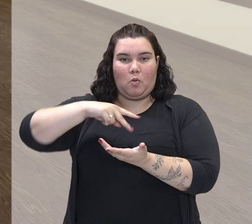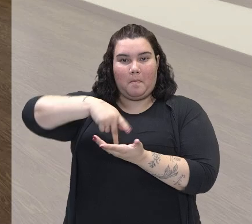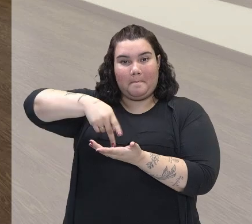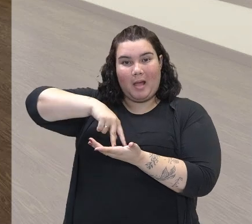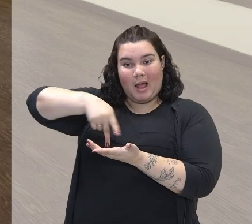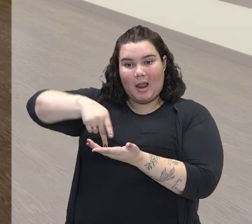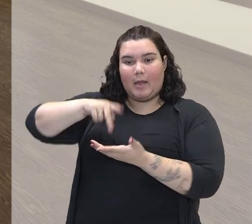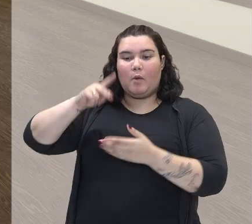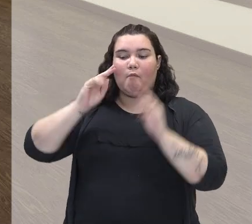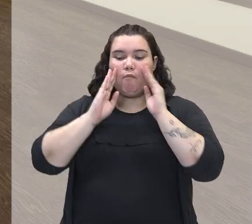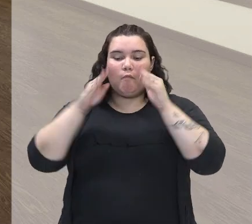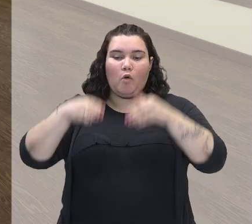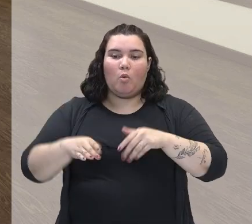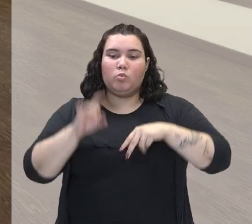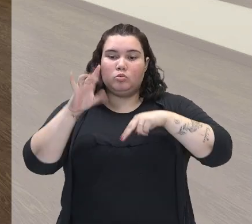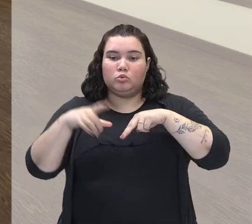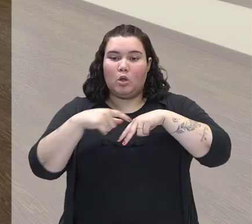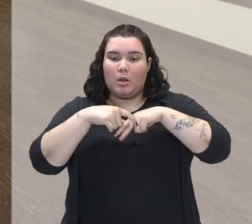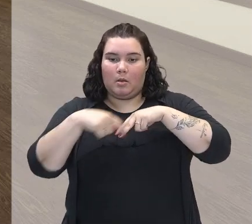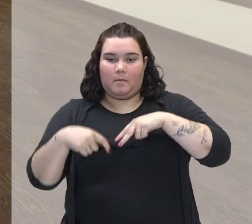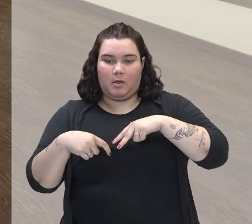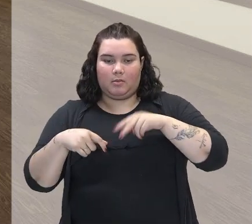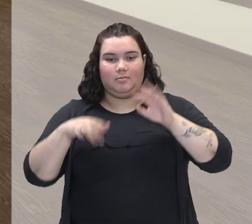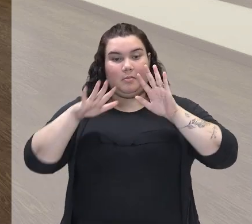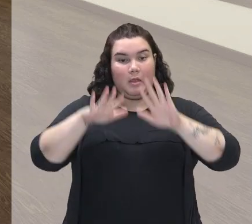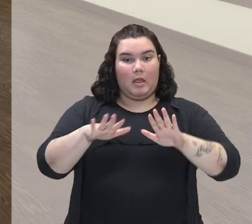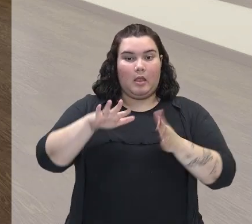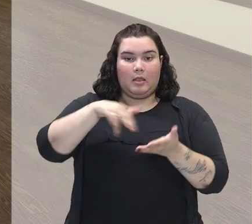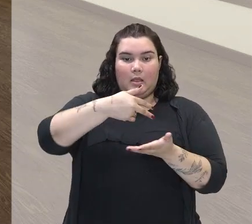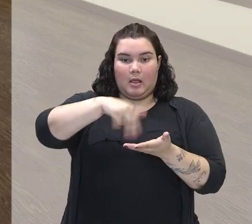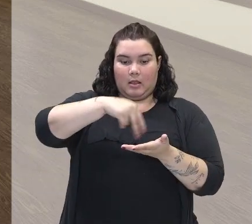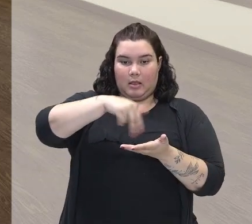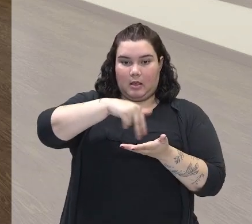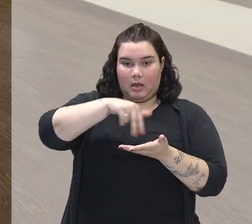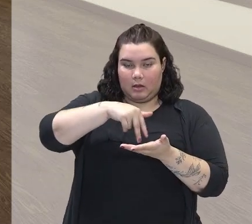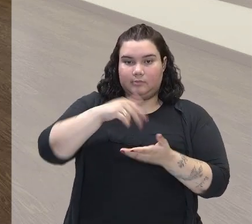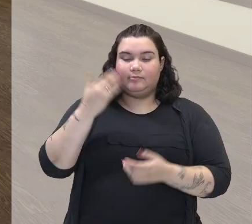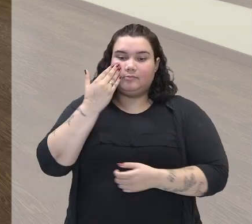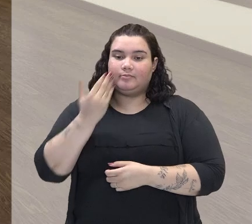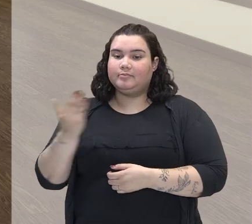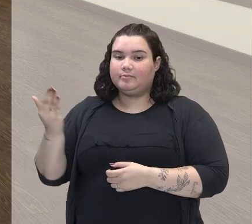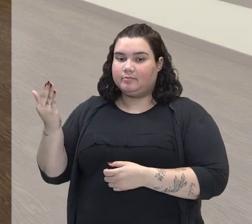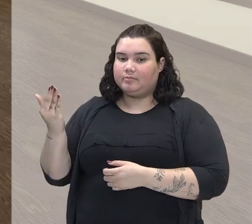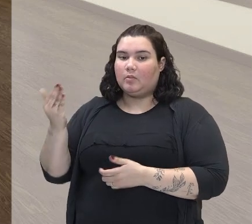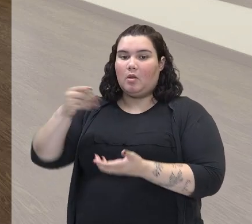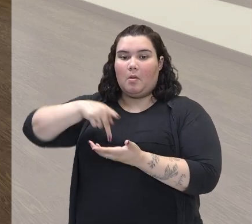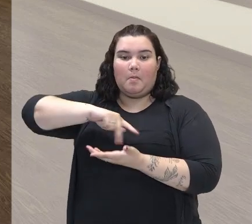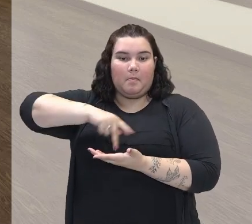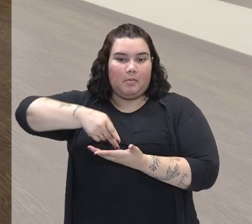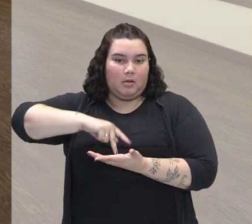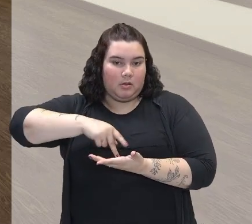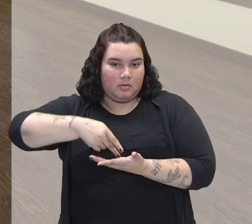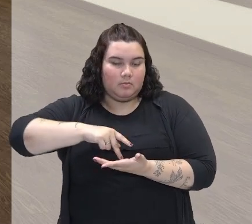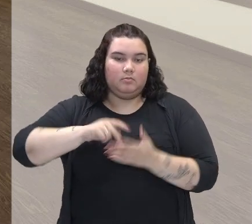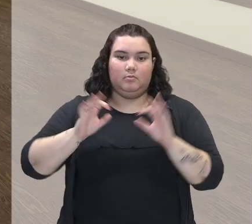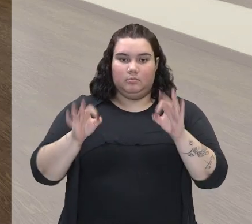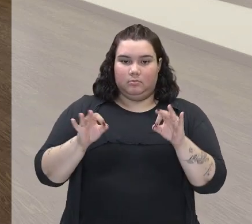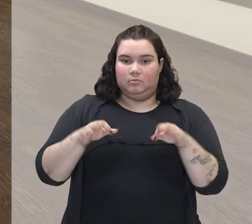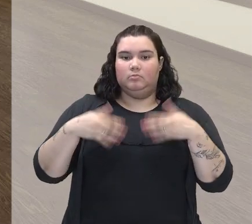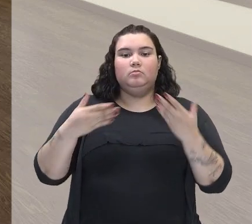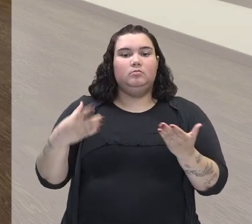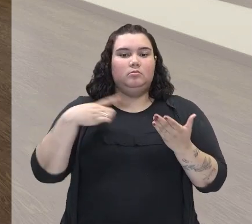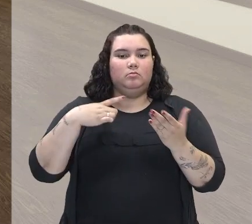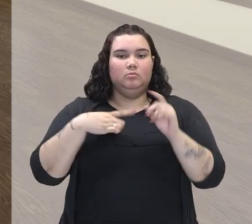tronco e para o plexo solar. Então, a movimentação das pernas, que também é muito certinha, muito específica no balé clássico, ela